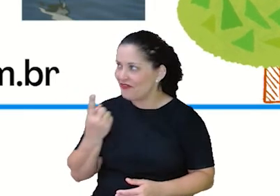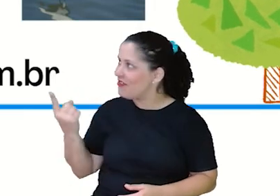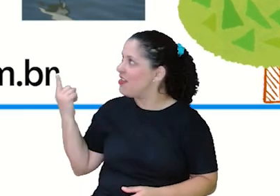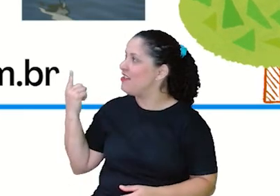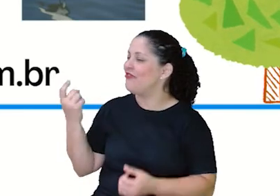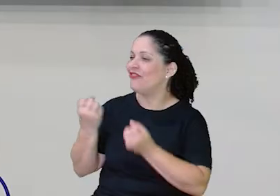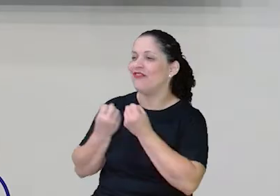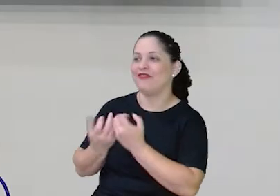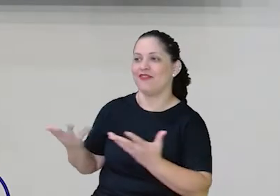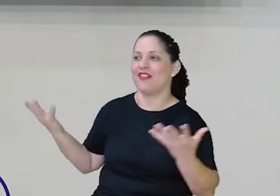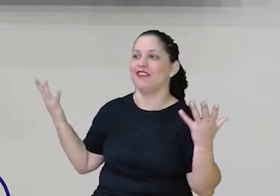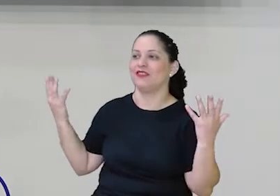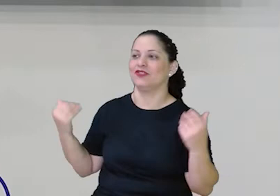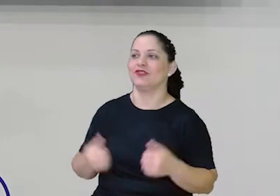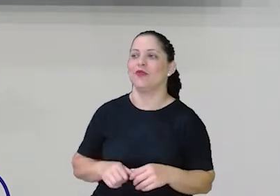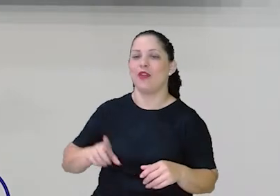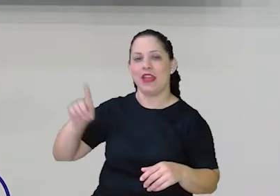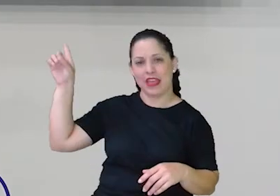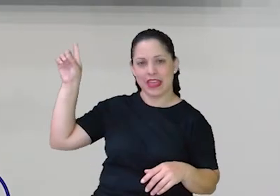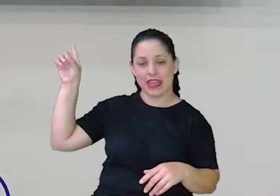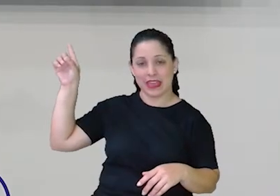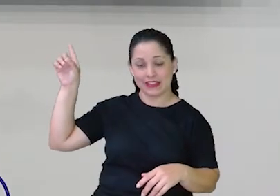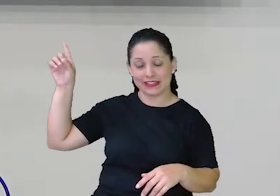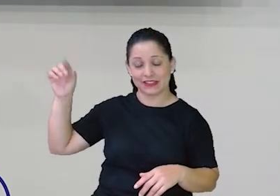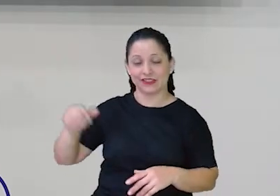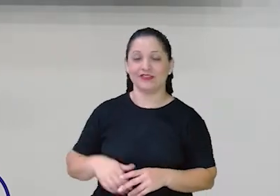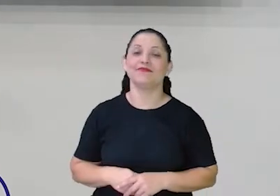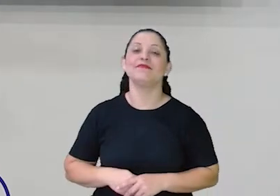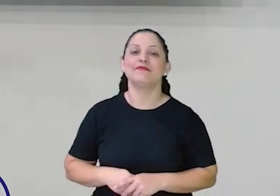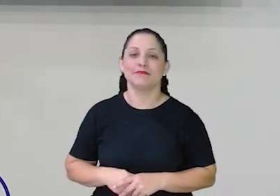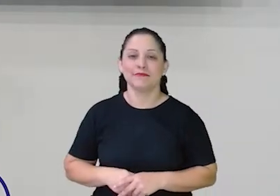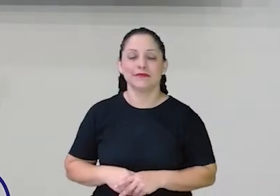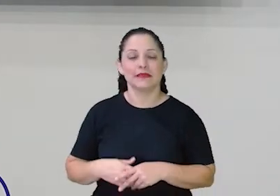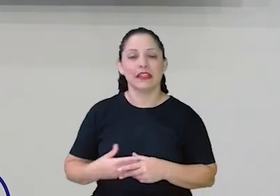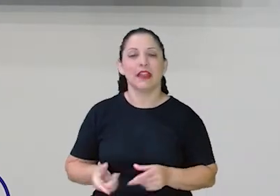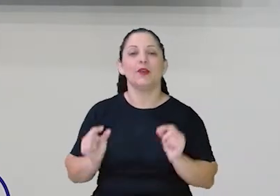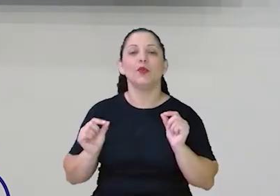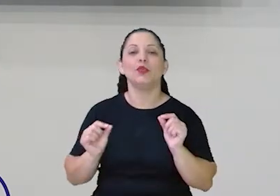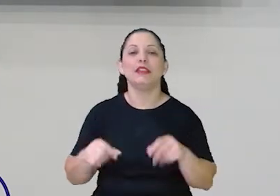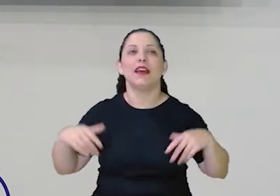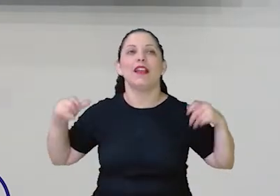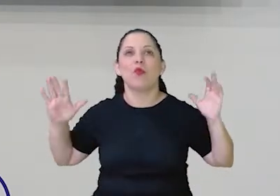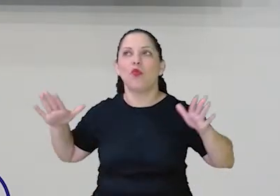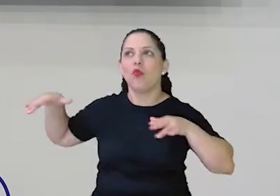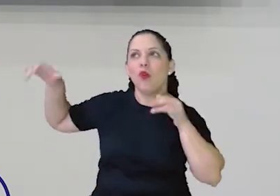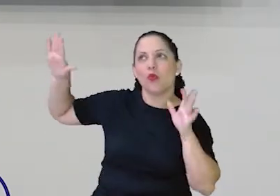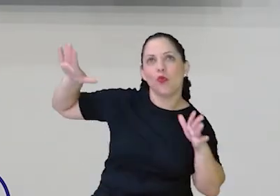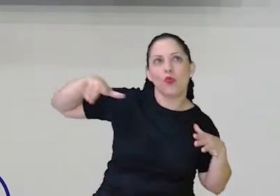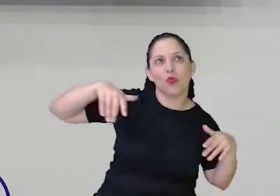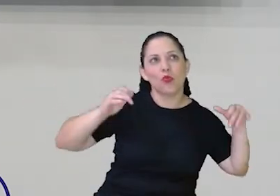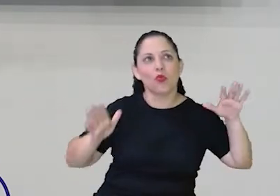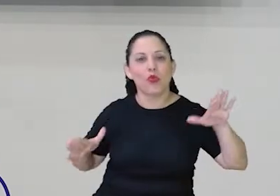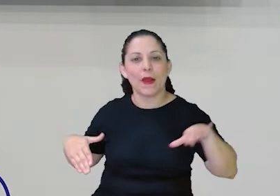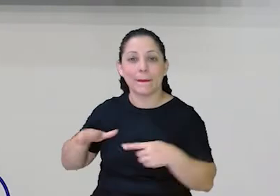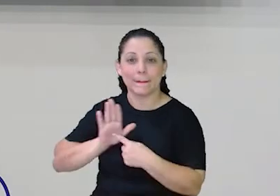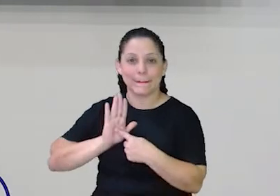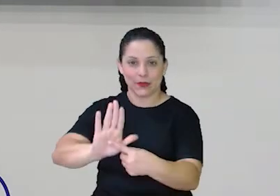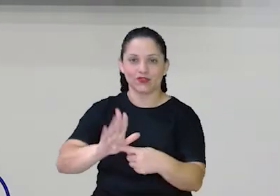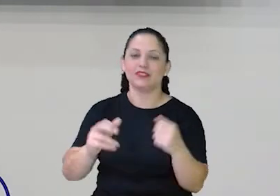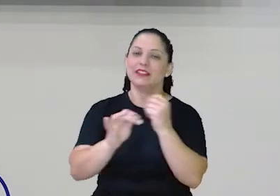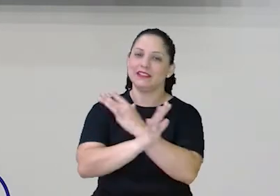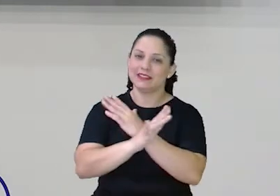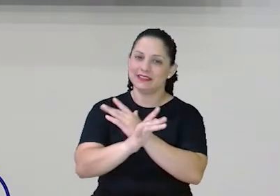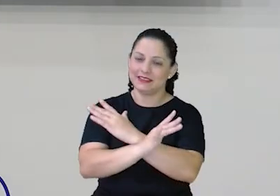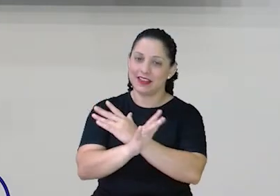bastante. Então, a Garça Gracinha, ela faz essa viagem, ela mostra para vocês um pouco da cidade,